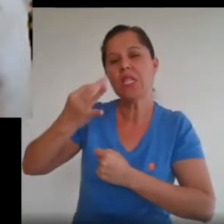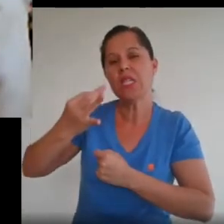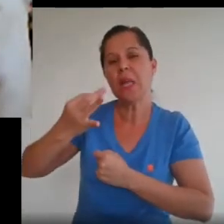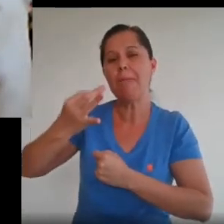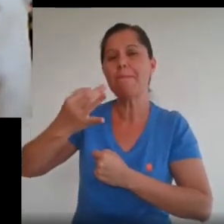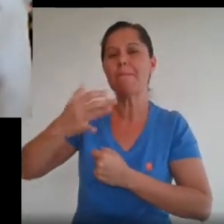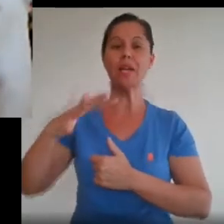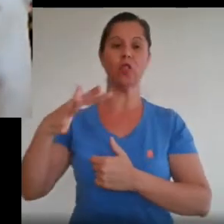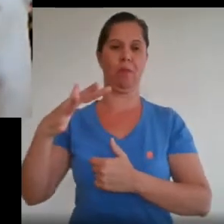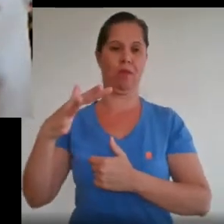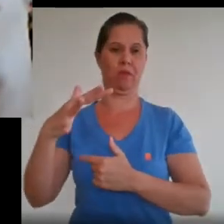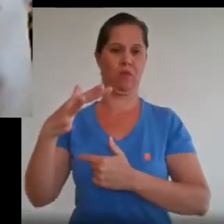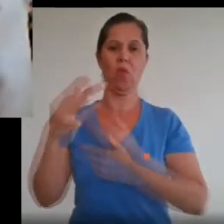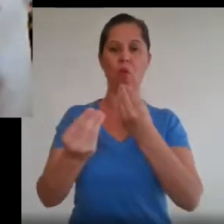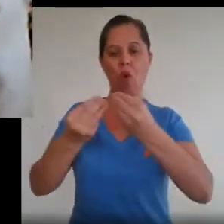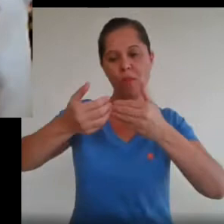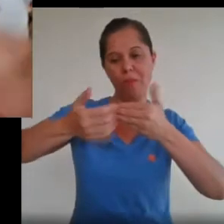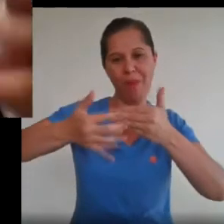depois. Então,